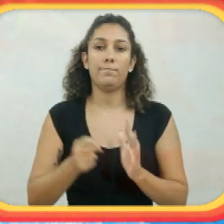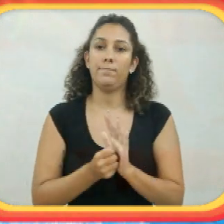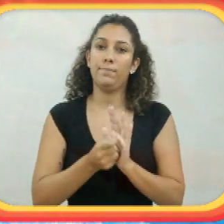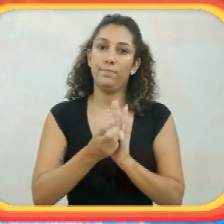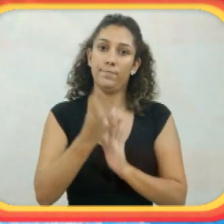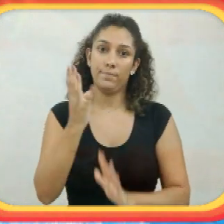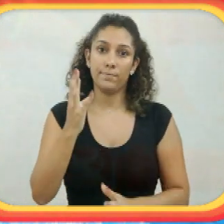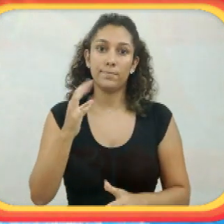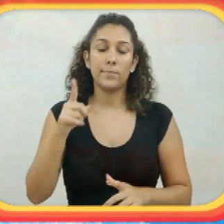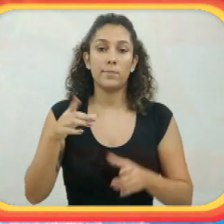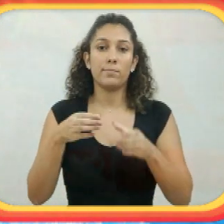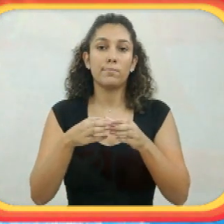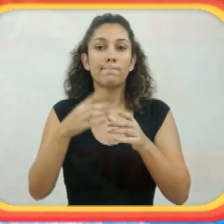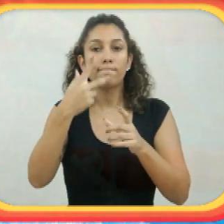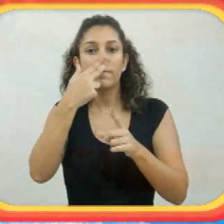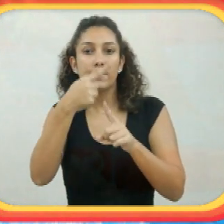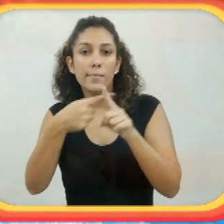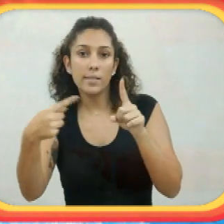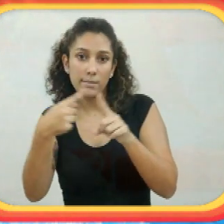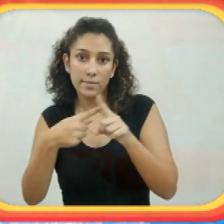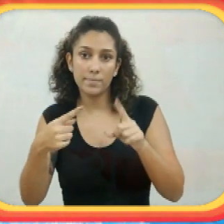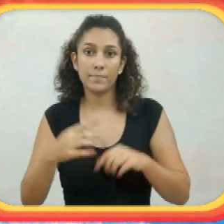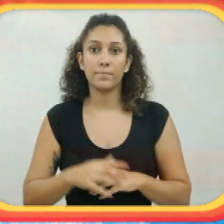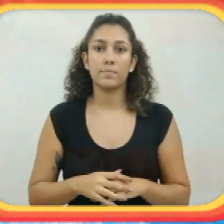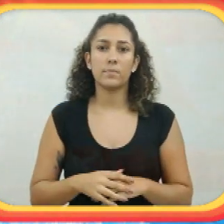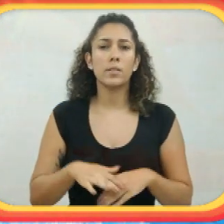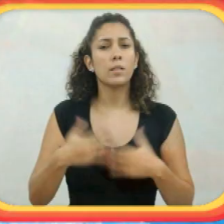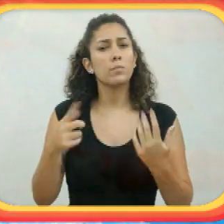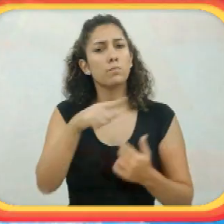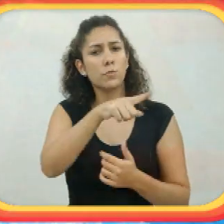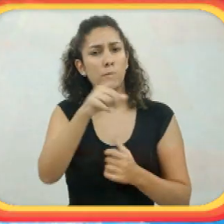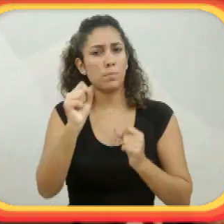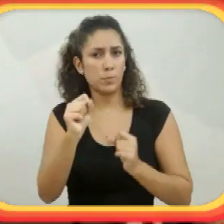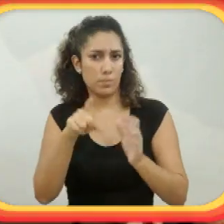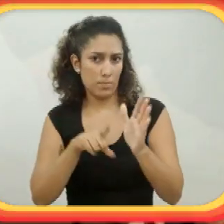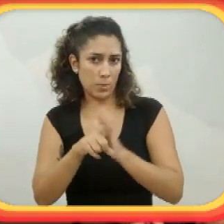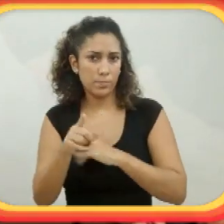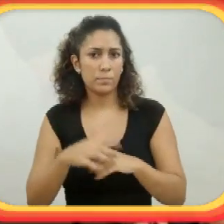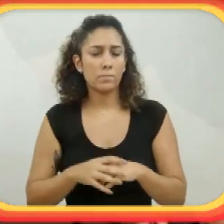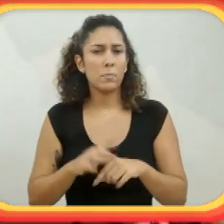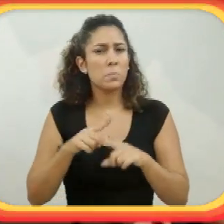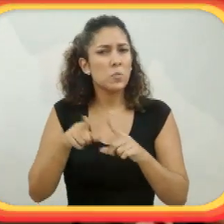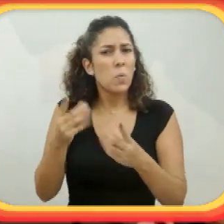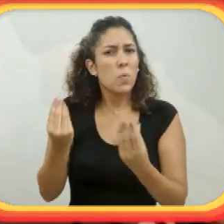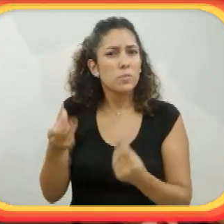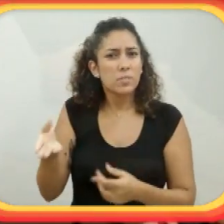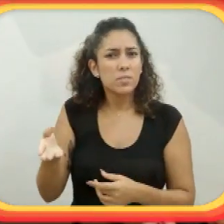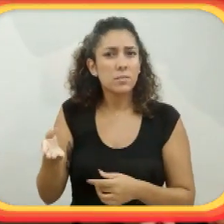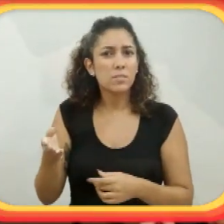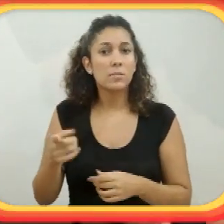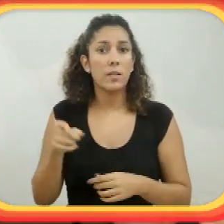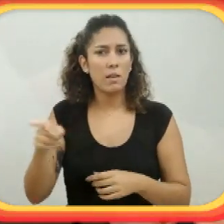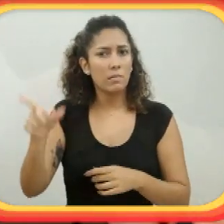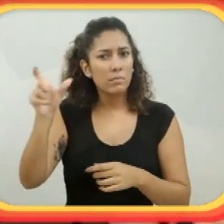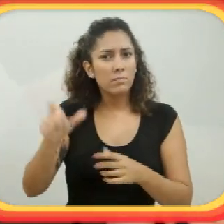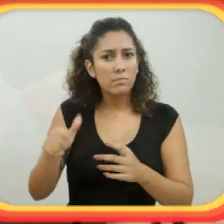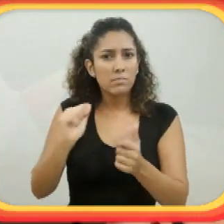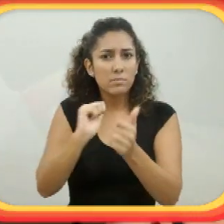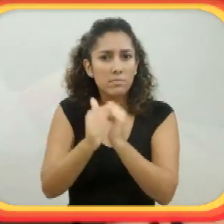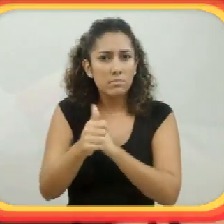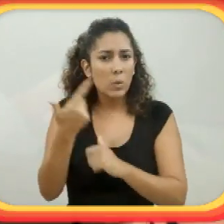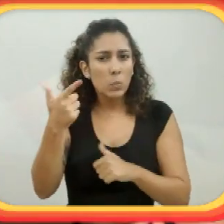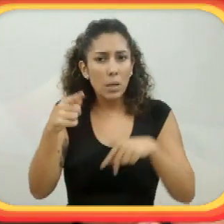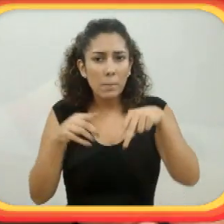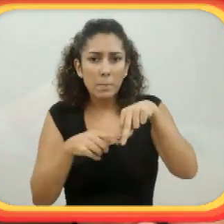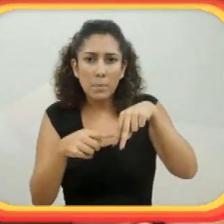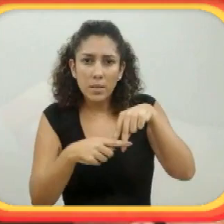mas é paraplégico. Então, muitas vezes eles ficam em classes semelhantes. Aí vocês podem perguntar, mas como assim? Que